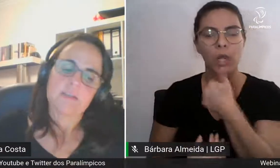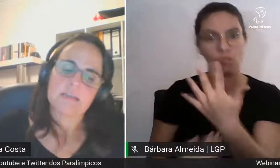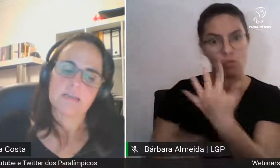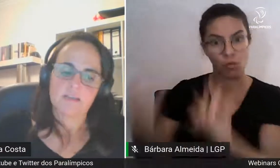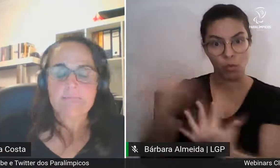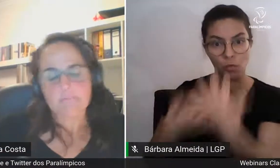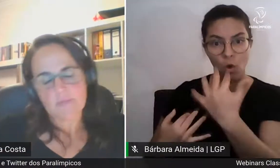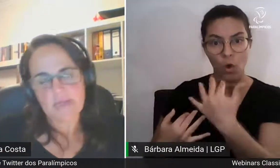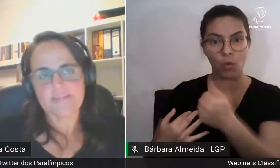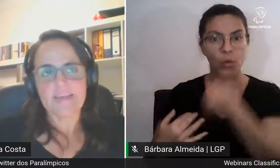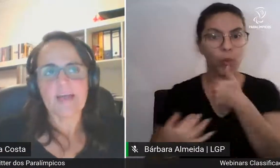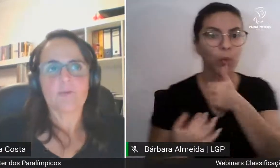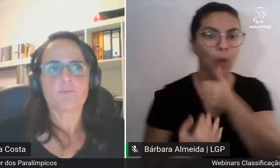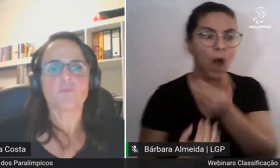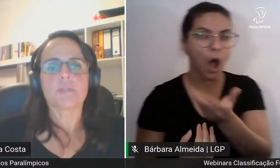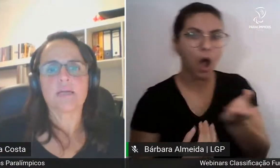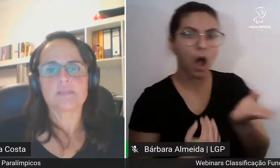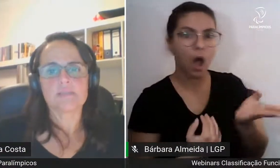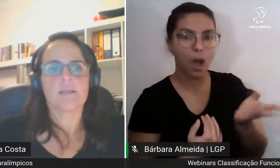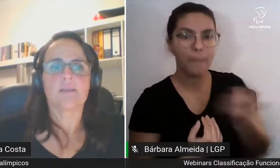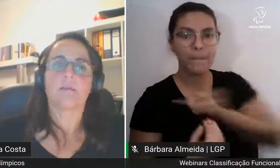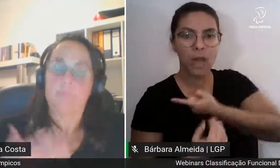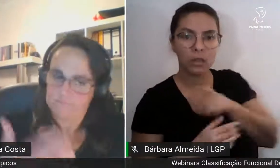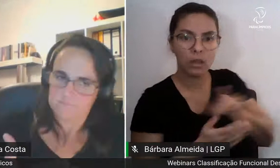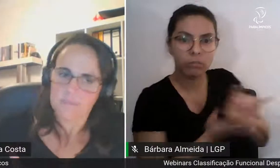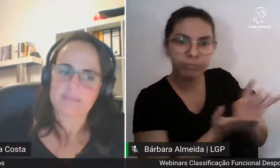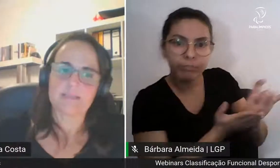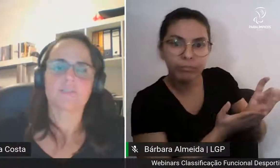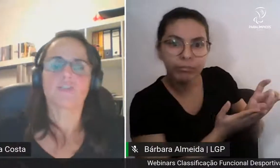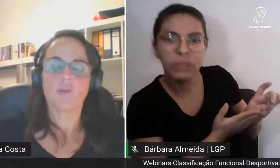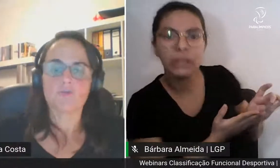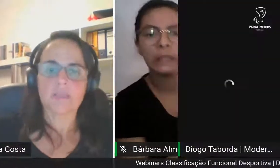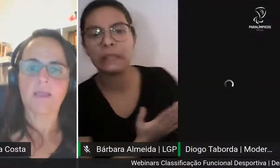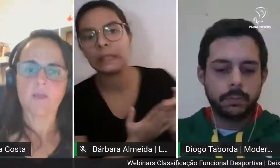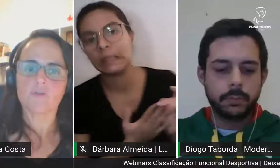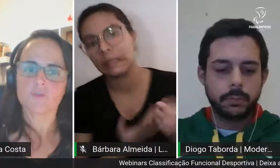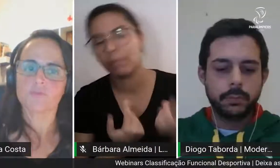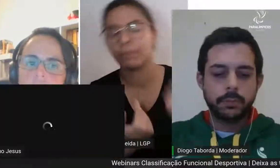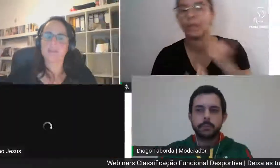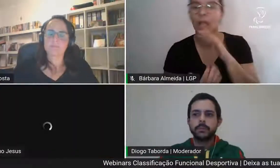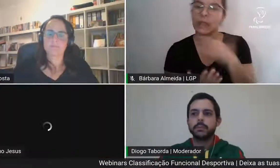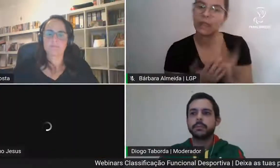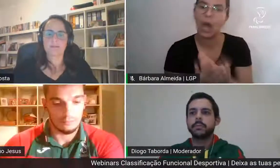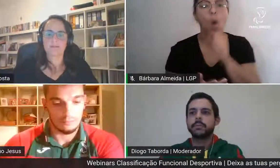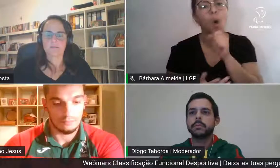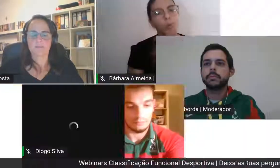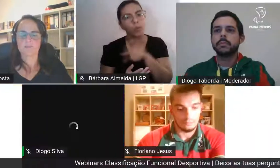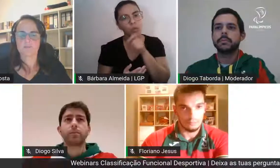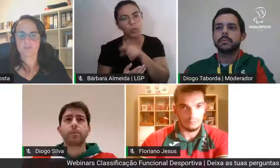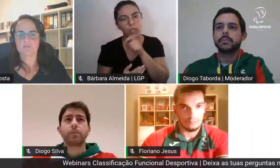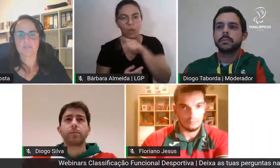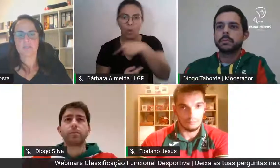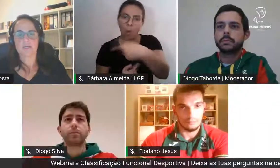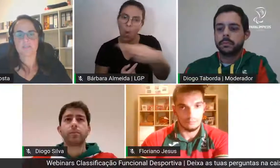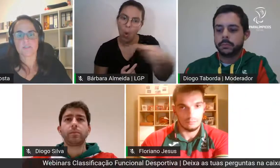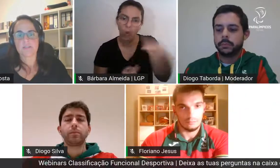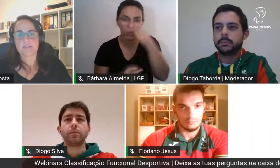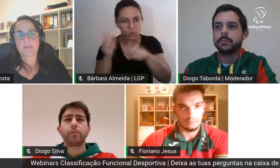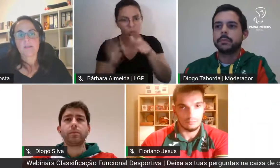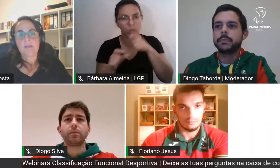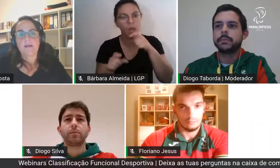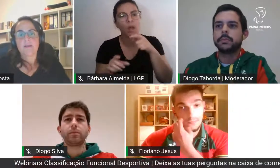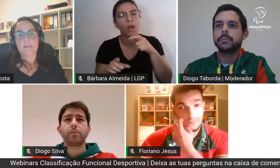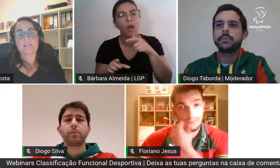E a tirar oportunidades, a se calhar a atletas que não têm outra oportunidade de participar noutras